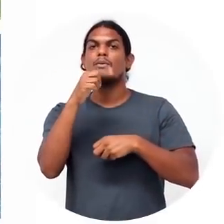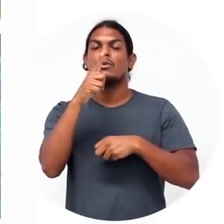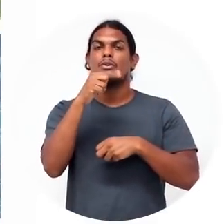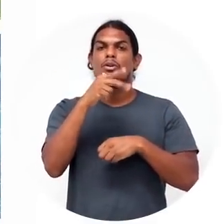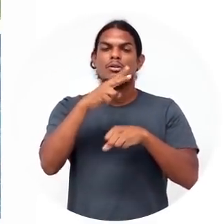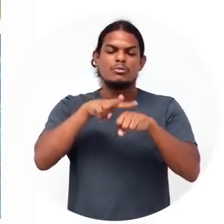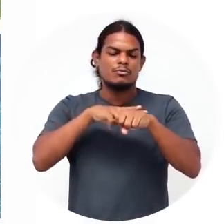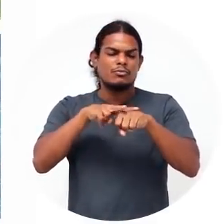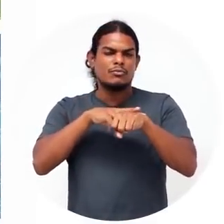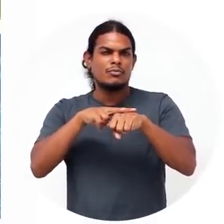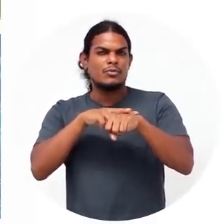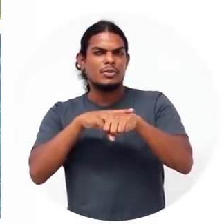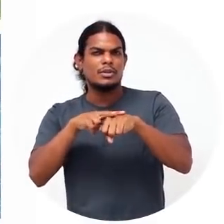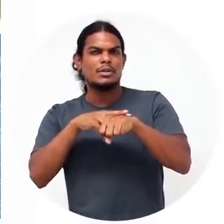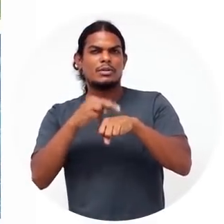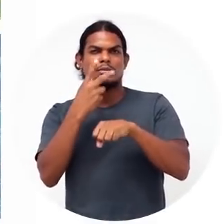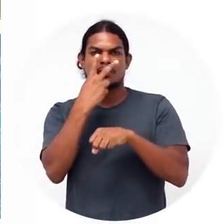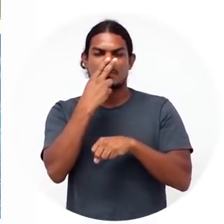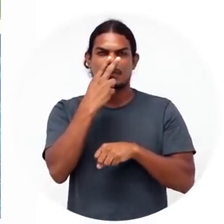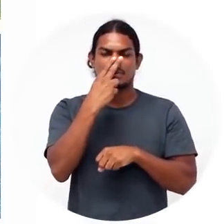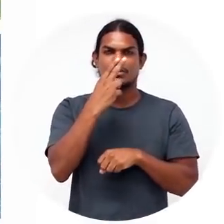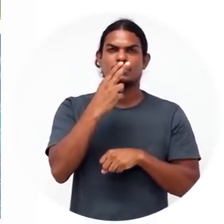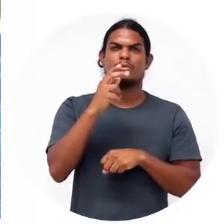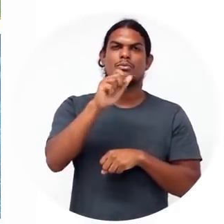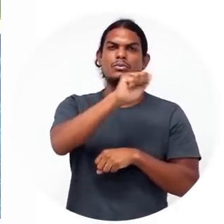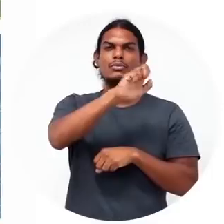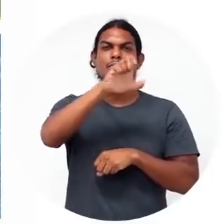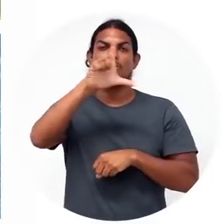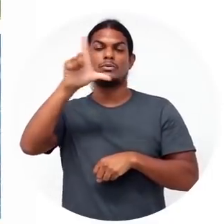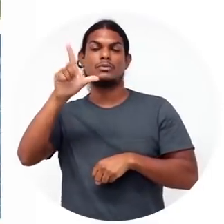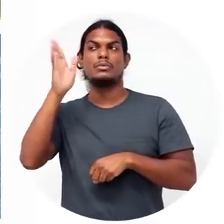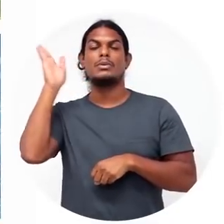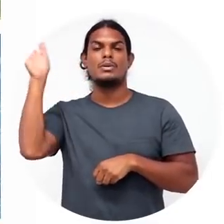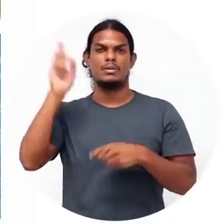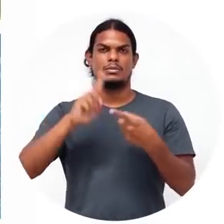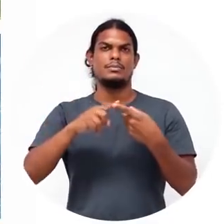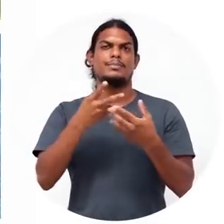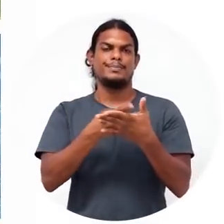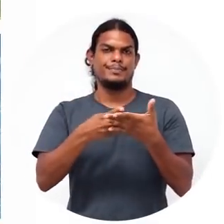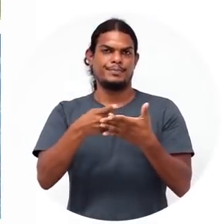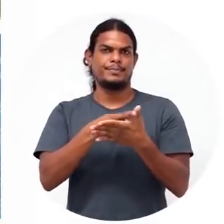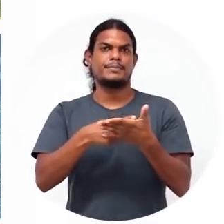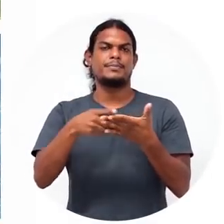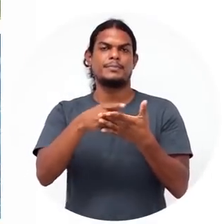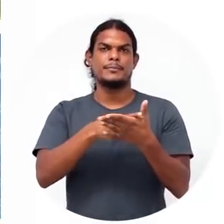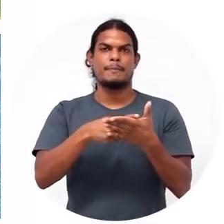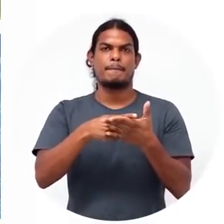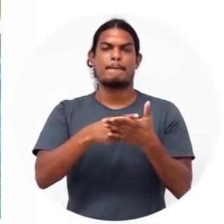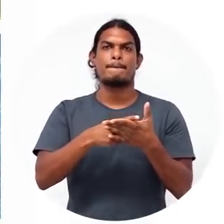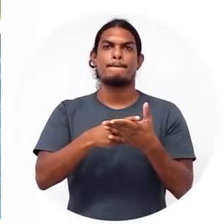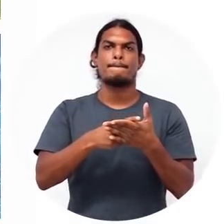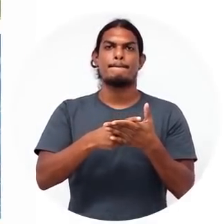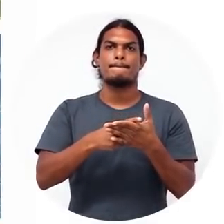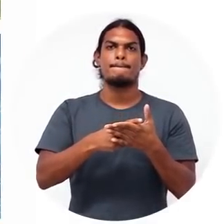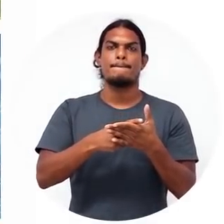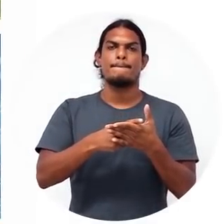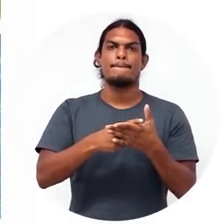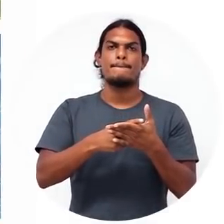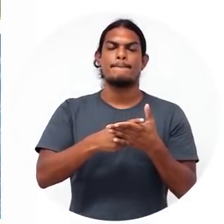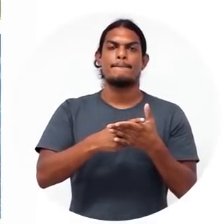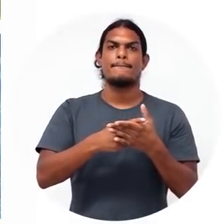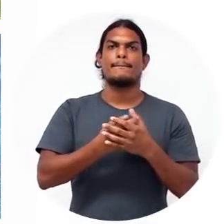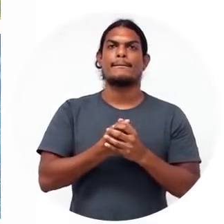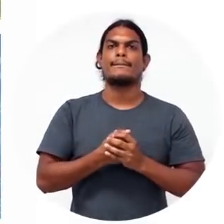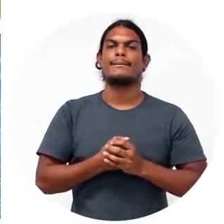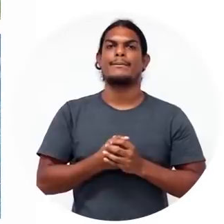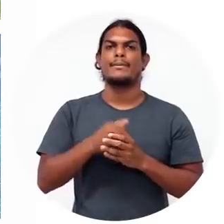um ciano até um azul. Nessa segunda tem uma queda d'água aqui belíssima, que mostra vários tons de azul.